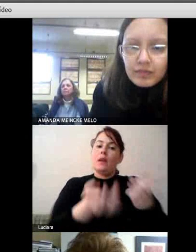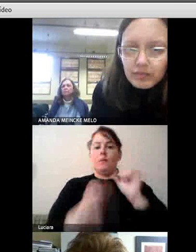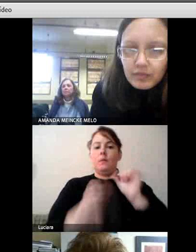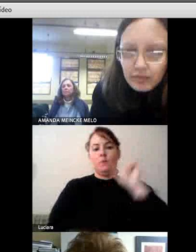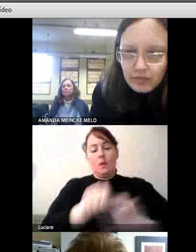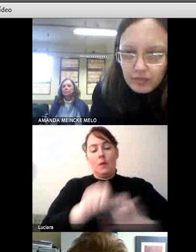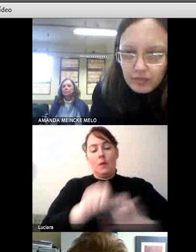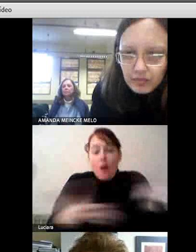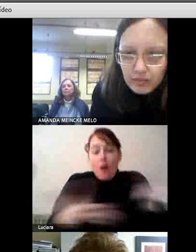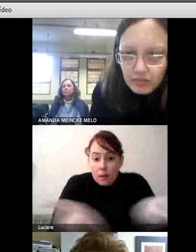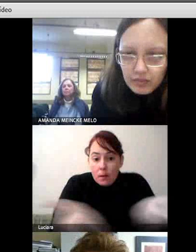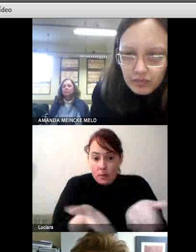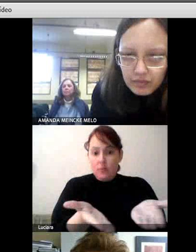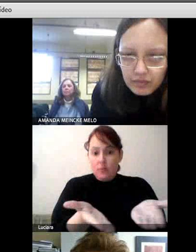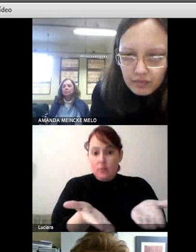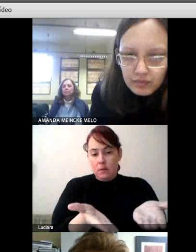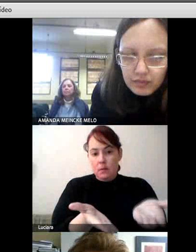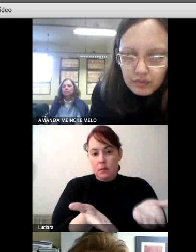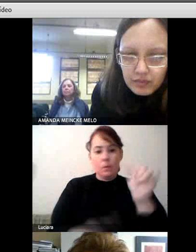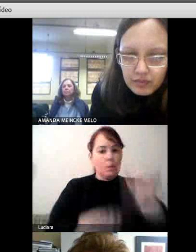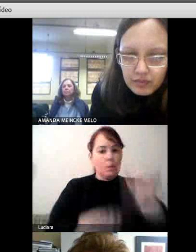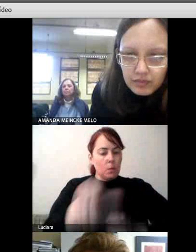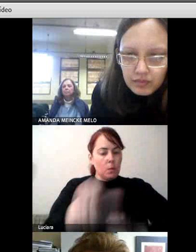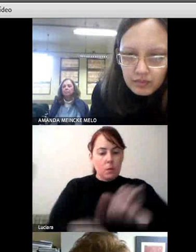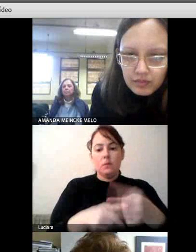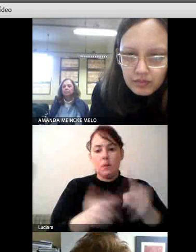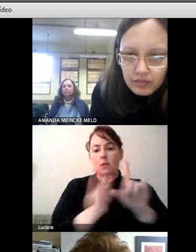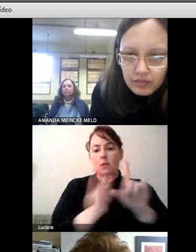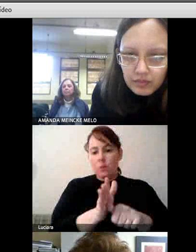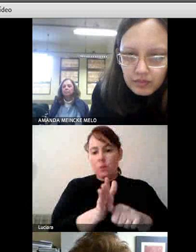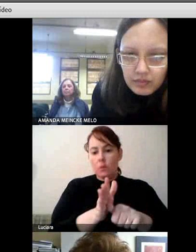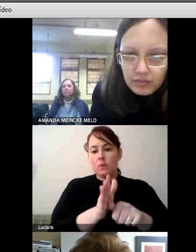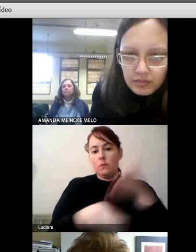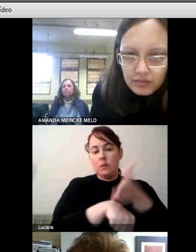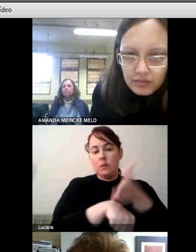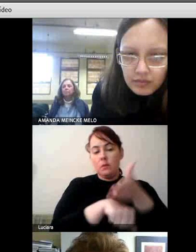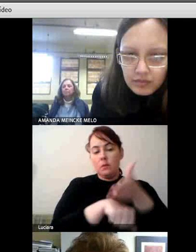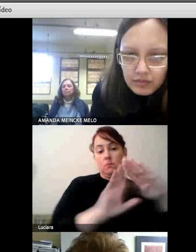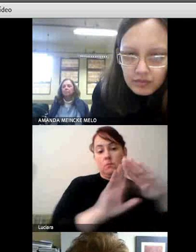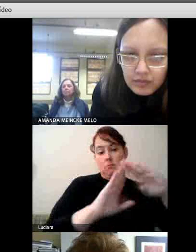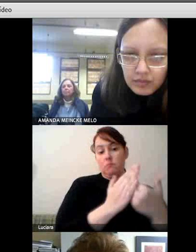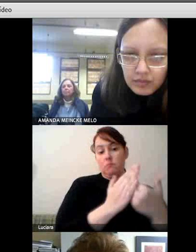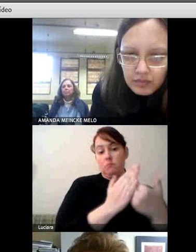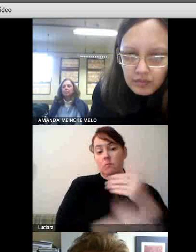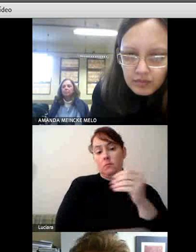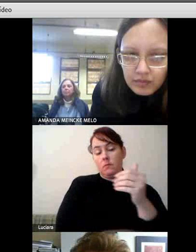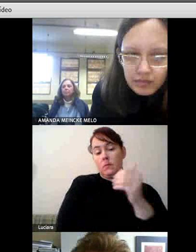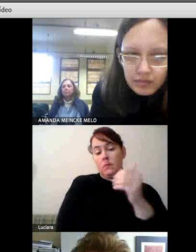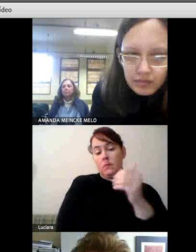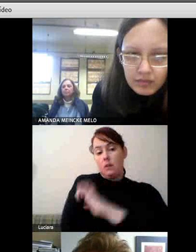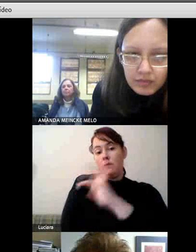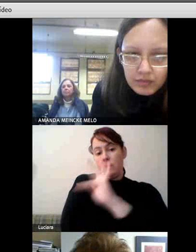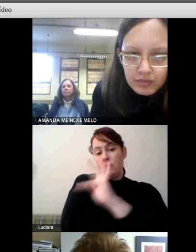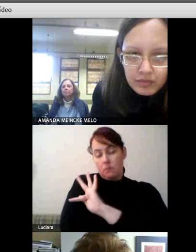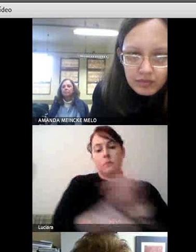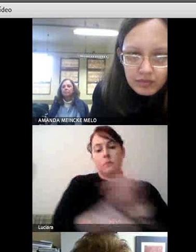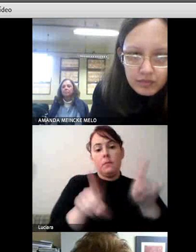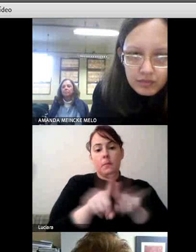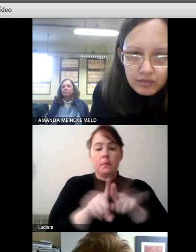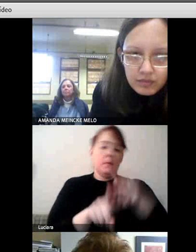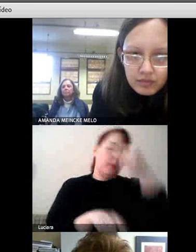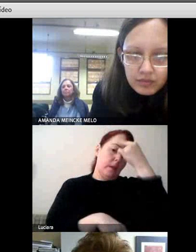de ciências. E esses professores tomaram a iniciativa. Não conseguiram mudar o currículo